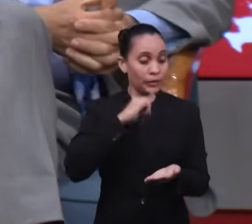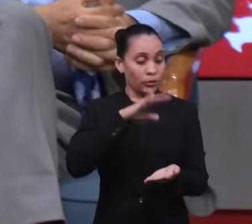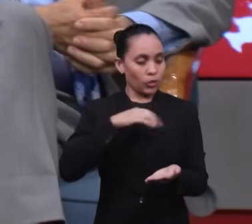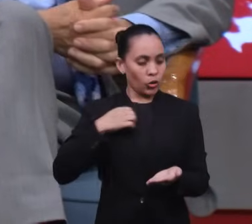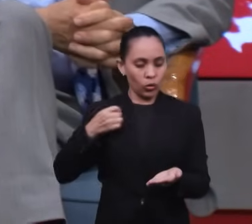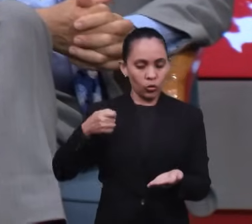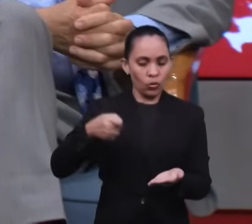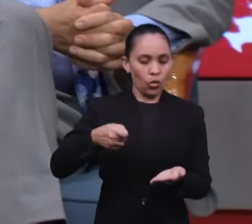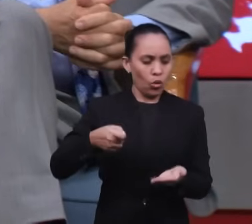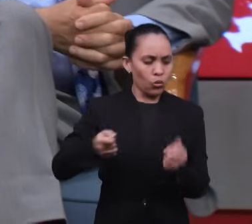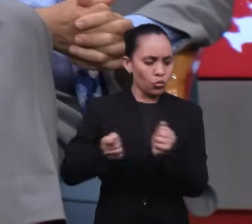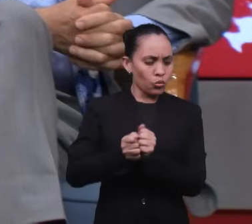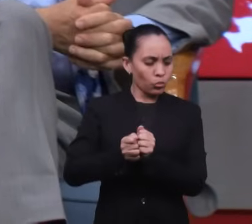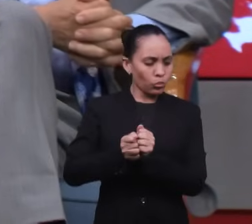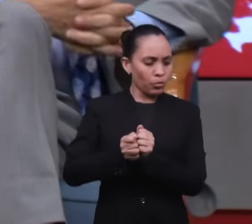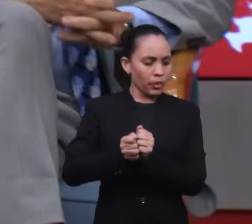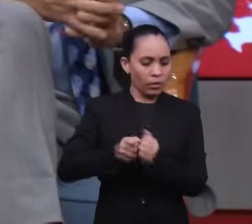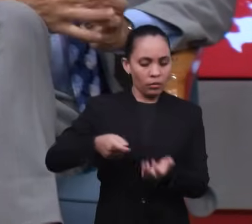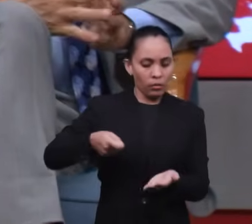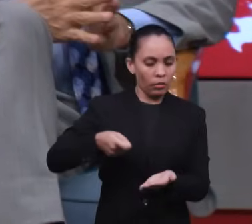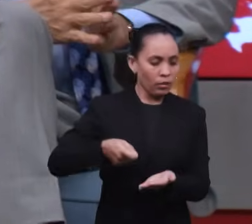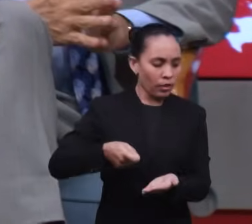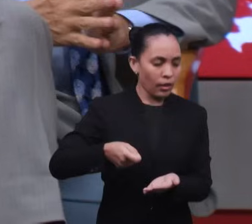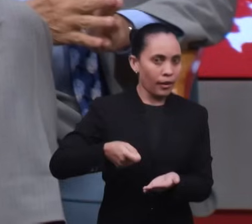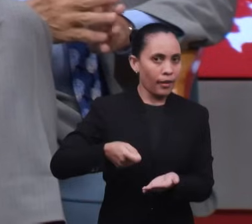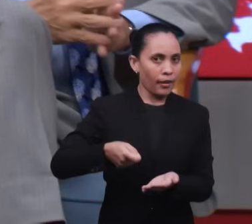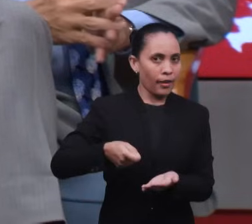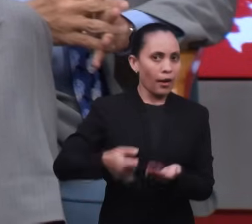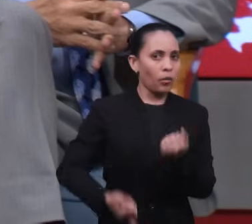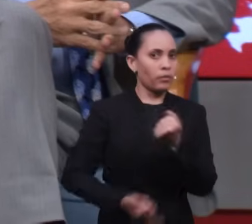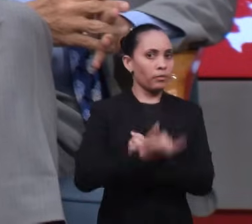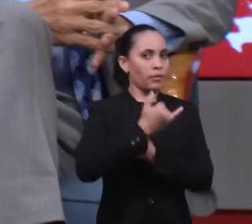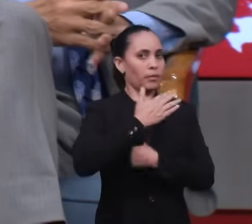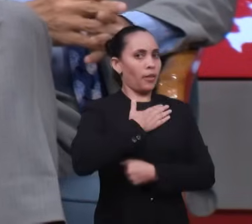é o que trai. Então, ele está